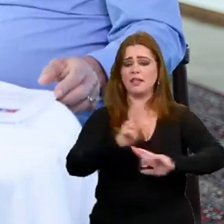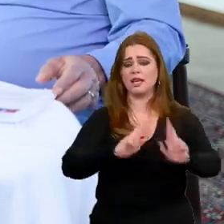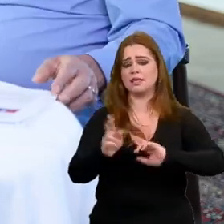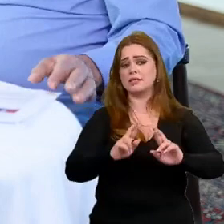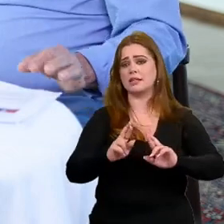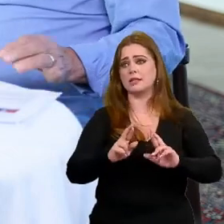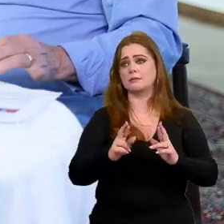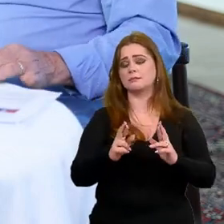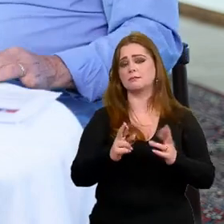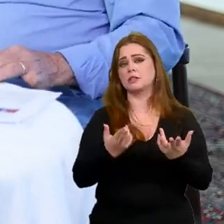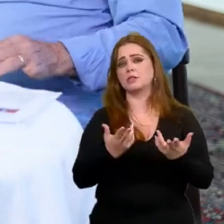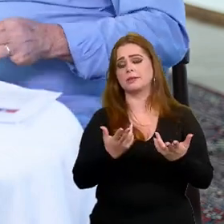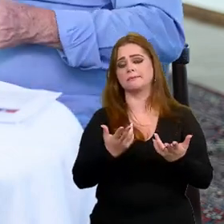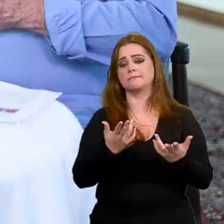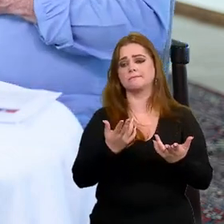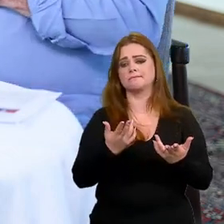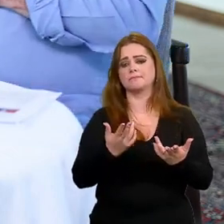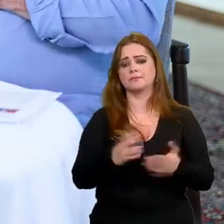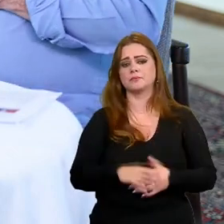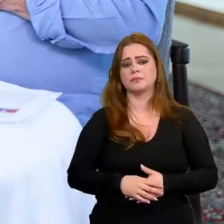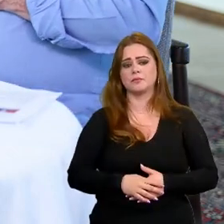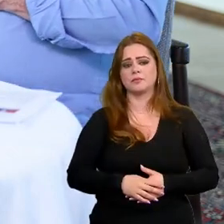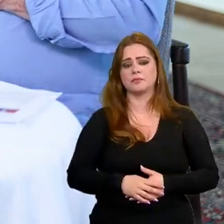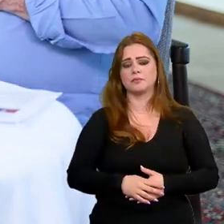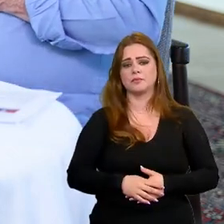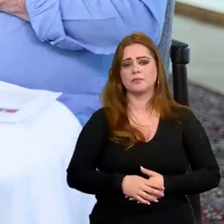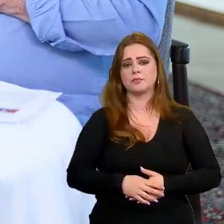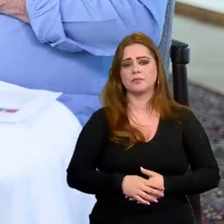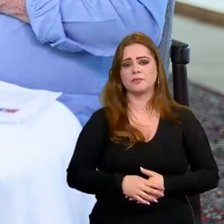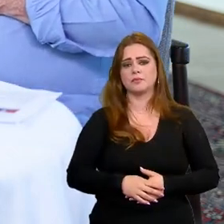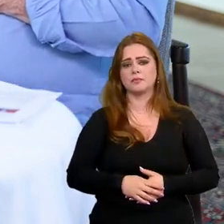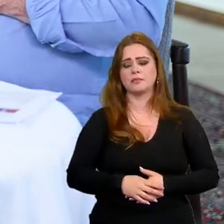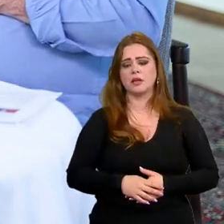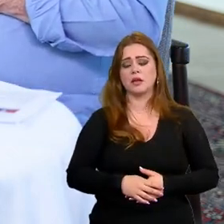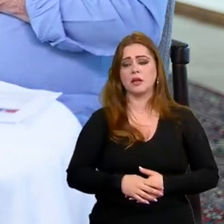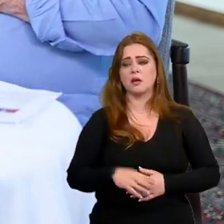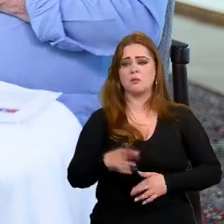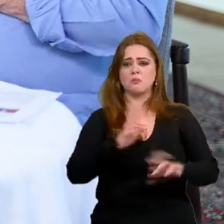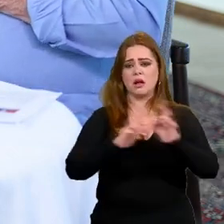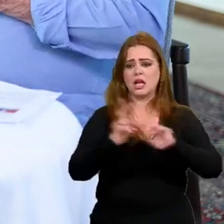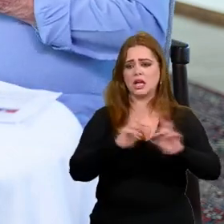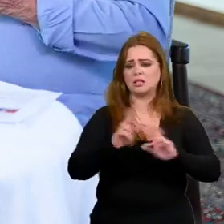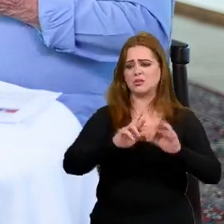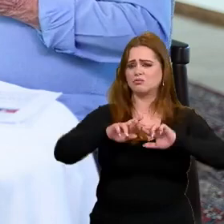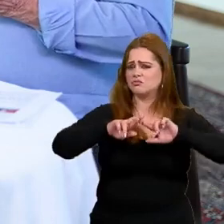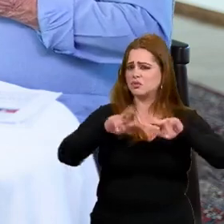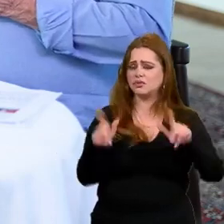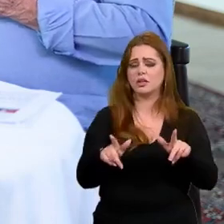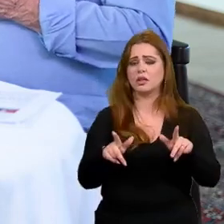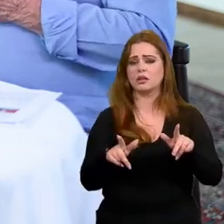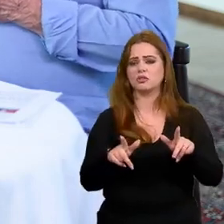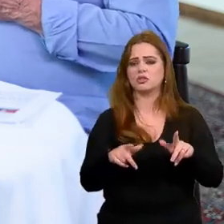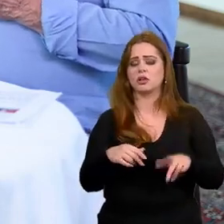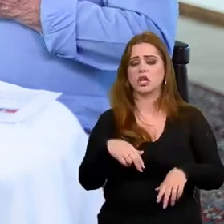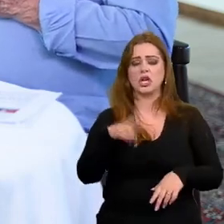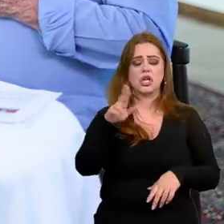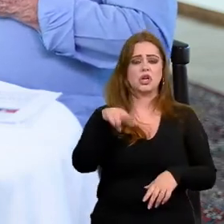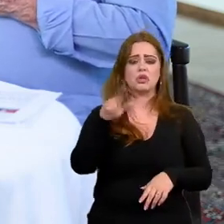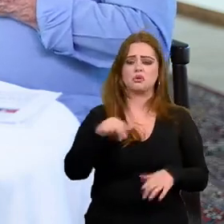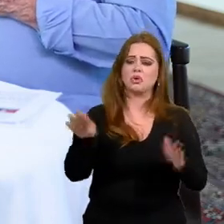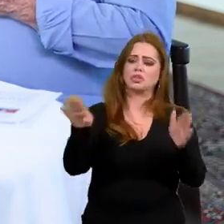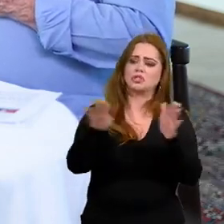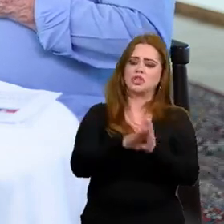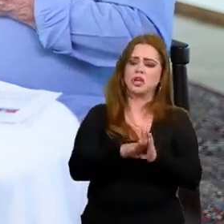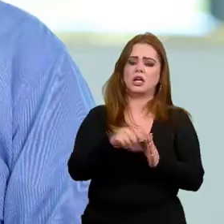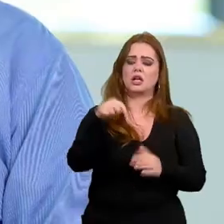Ninguém vem, um líder italiano, há muito tempo que não vem ao Brasil. E isso foi uma coisa que o senhor tentou recuperar, falando com o presidente Mattarella e com a Giorgia Meloni também,